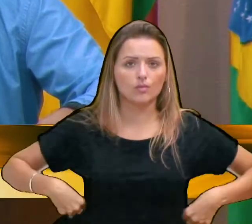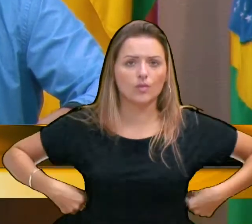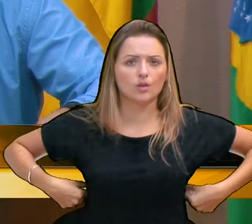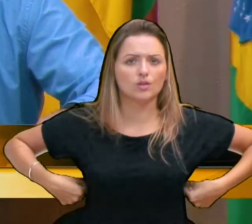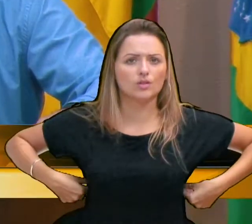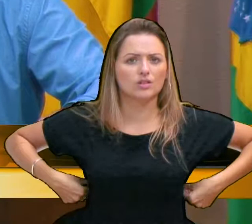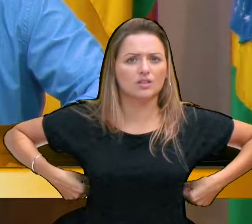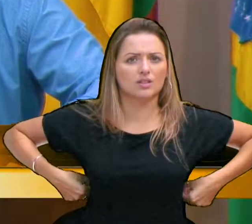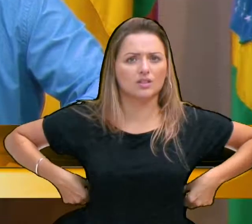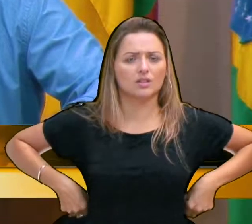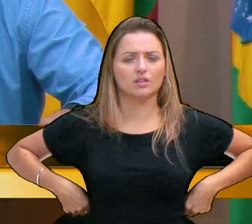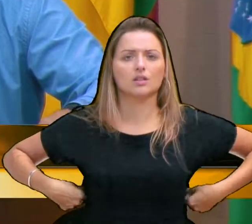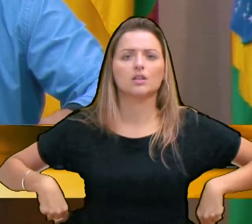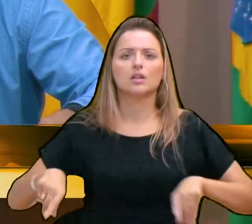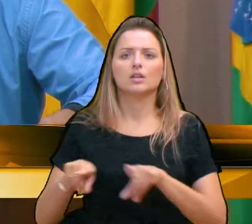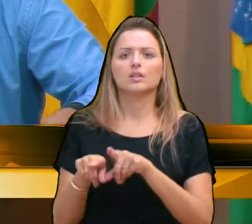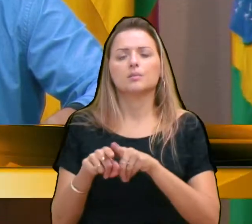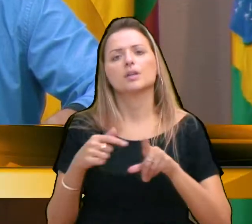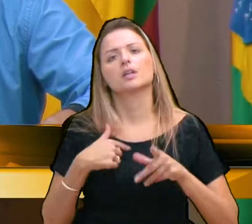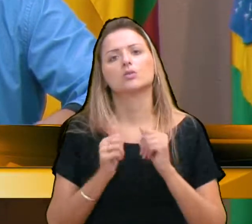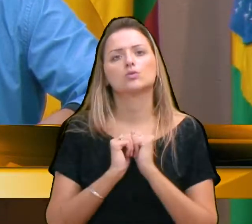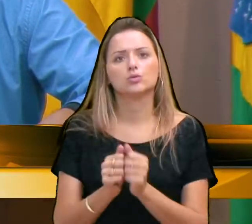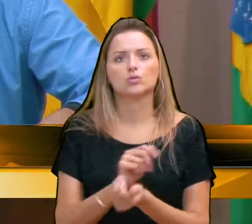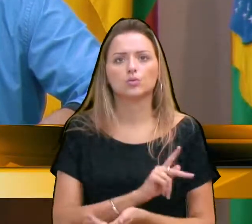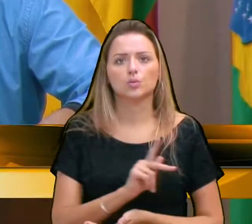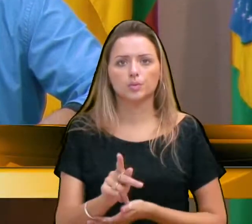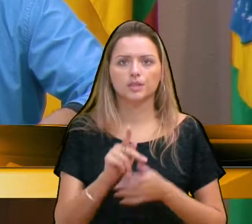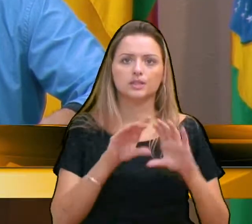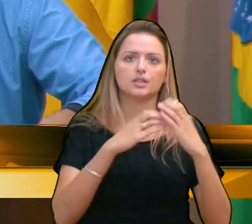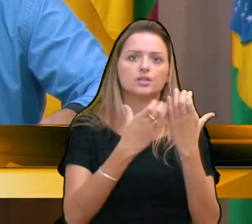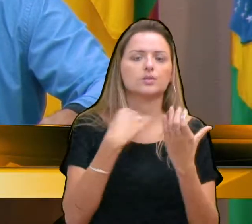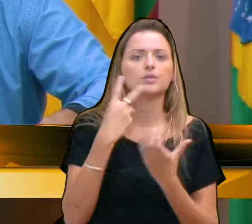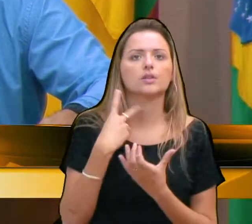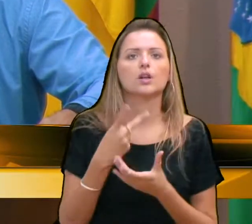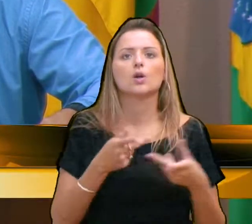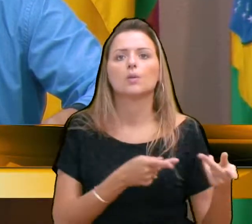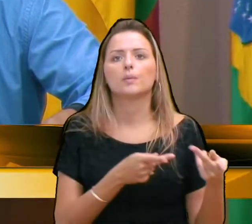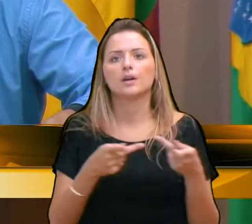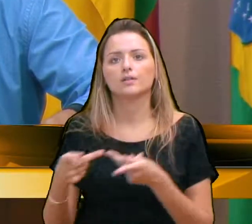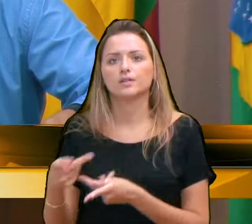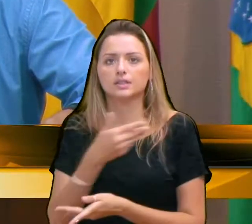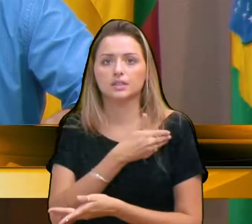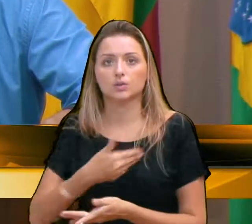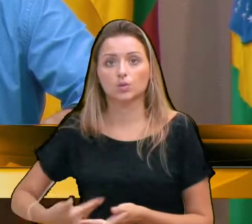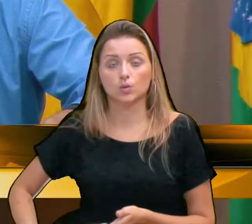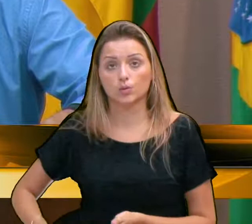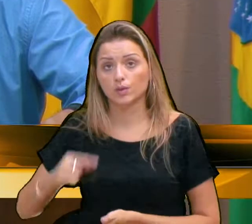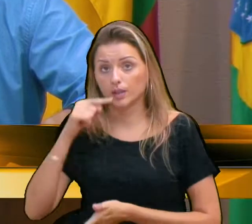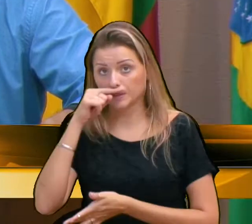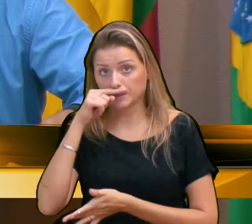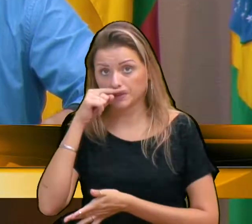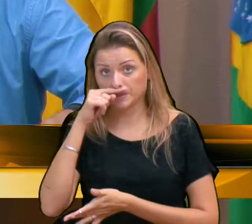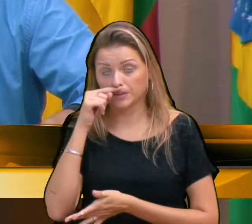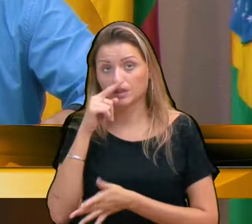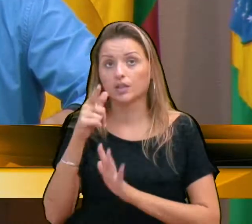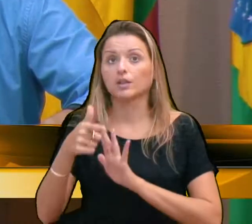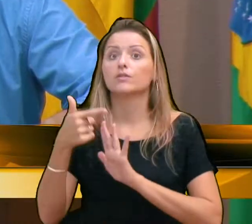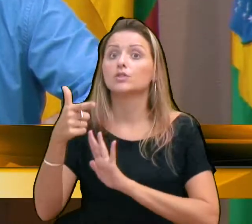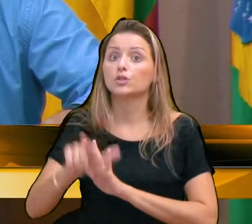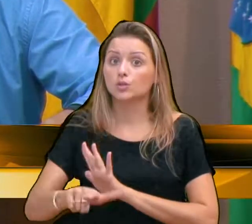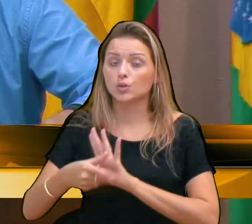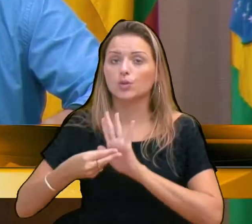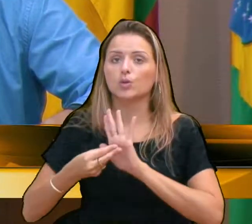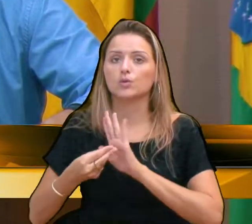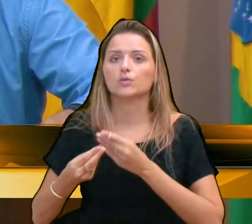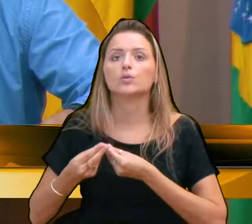estarei junto ao presidente da casa, que vai fazer uma visita, cortesia ao nosso governador. Vamos levar novamente um ofício